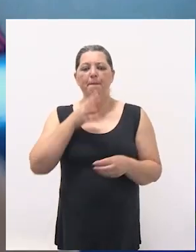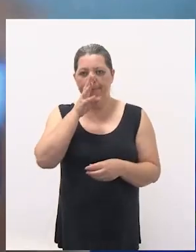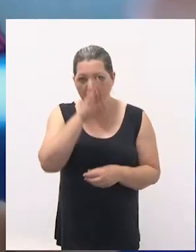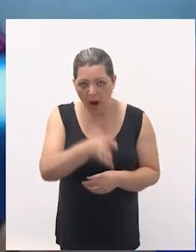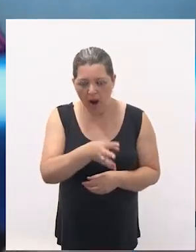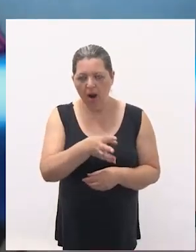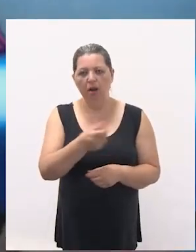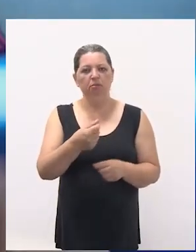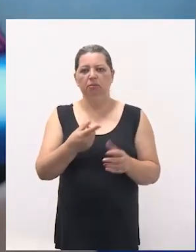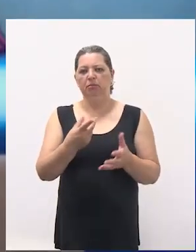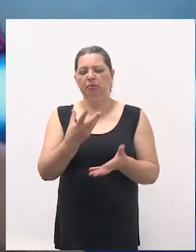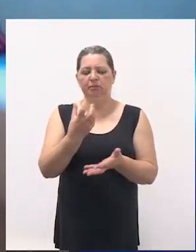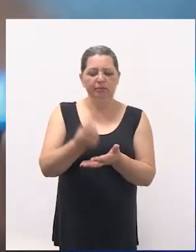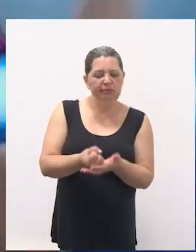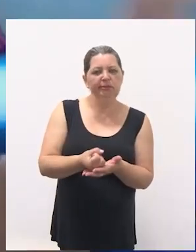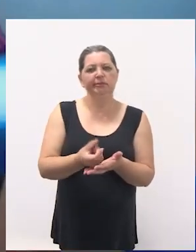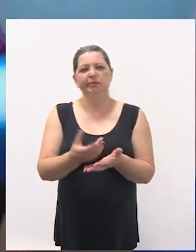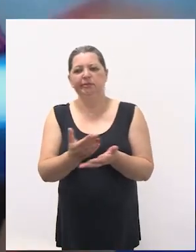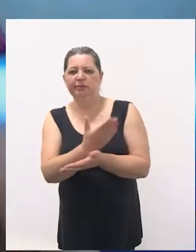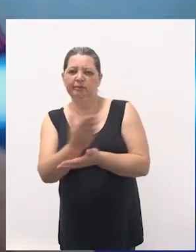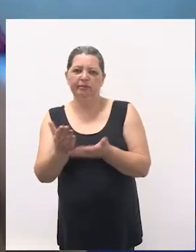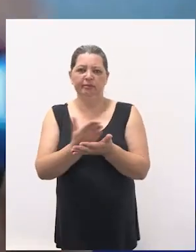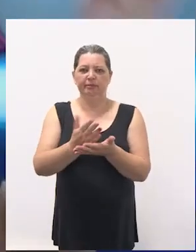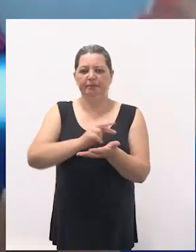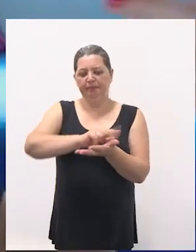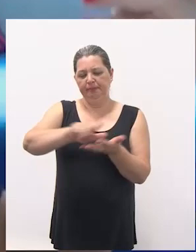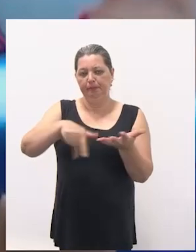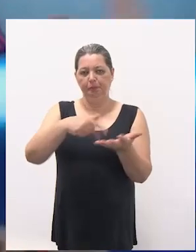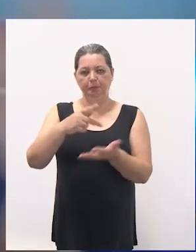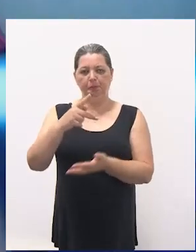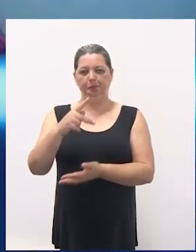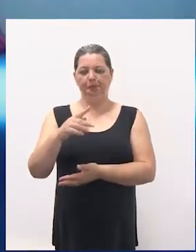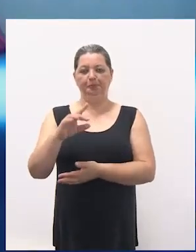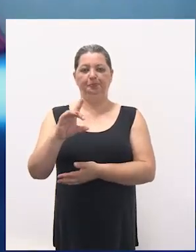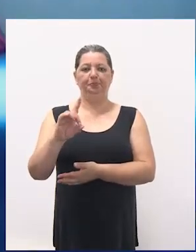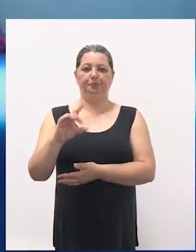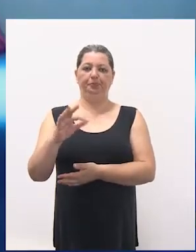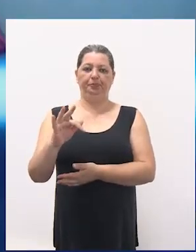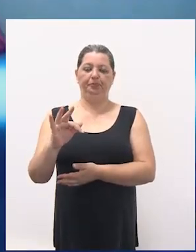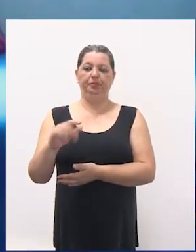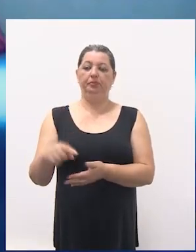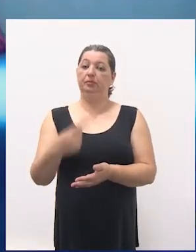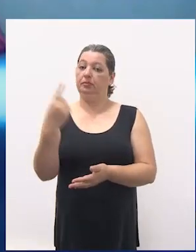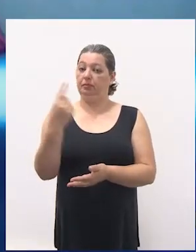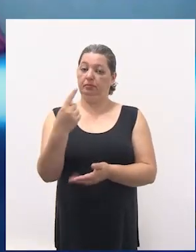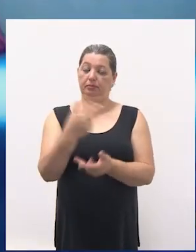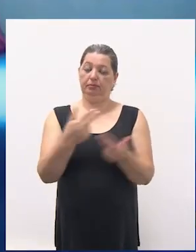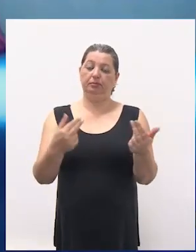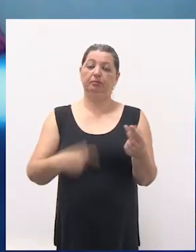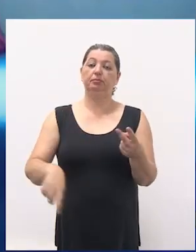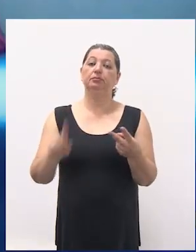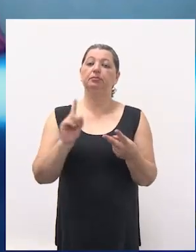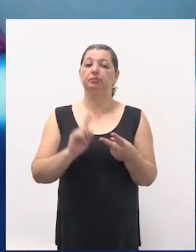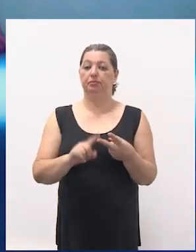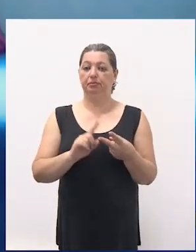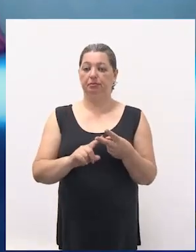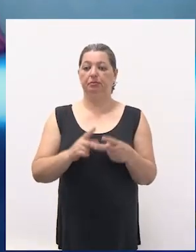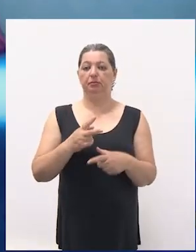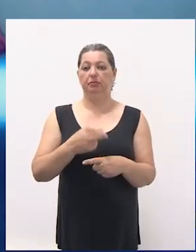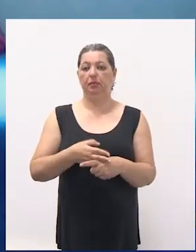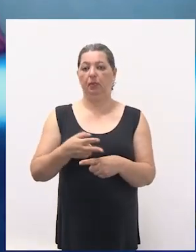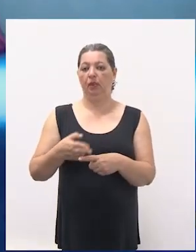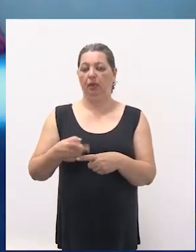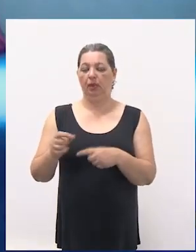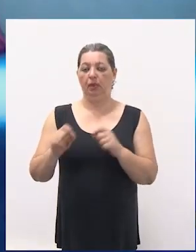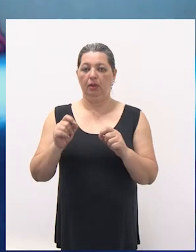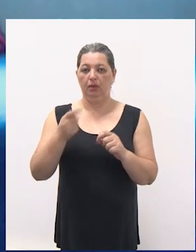dando upload, download de versões diferentes de PDF. Isso é a primeira coisa da visualização. Da edição, foi aquilo que a